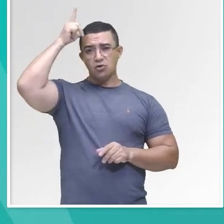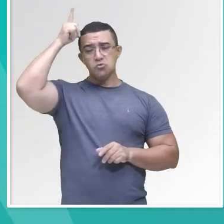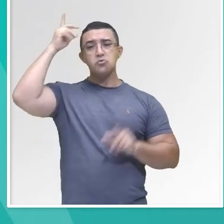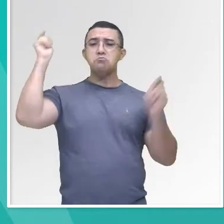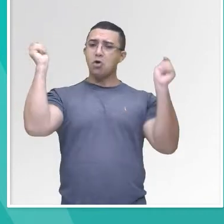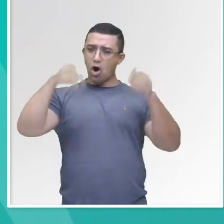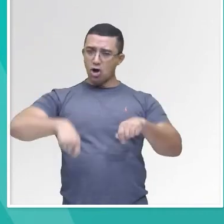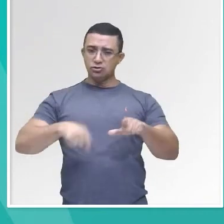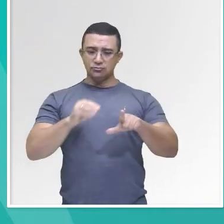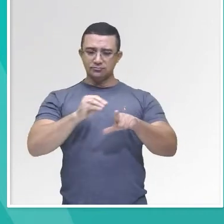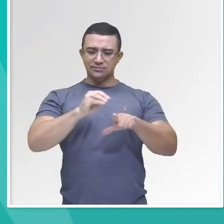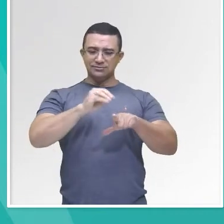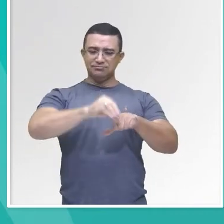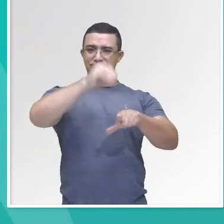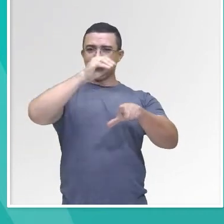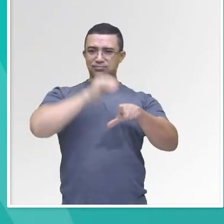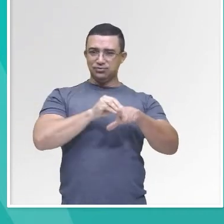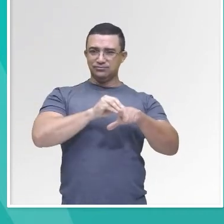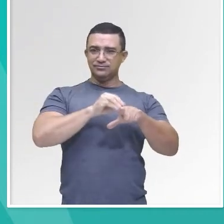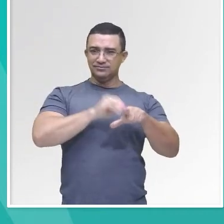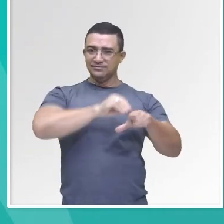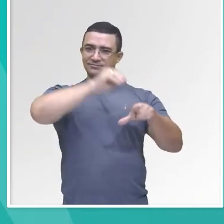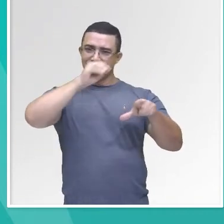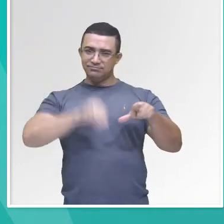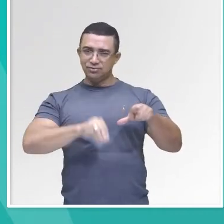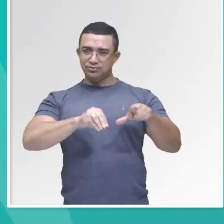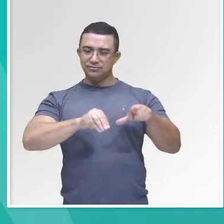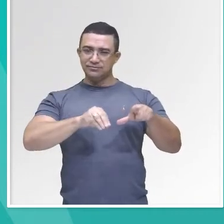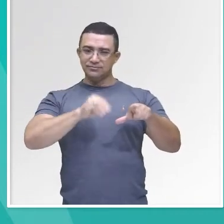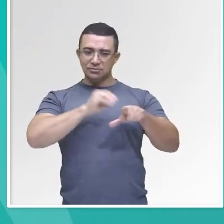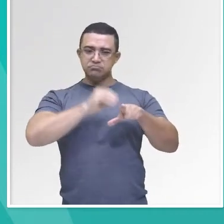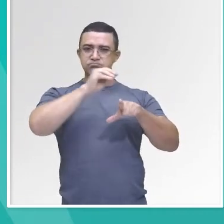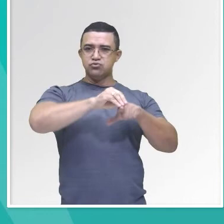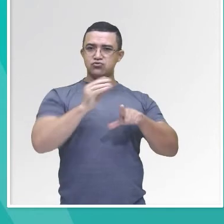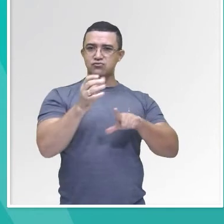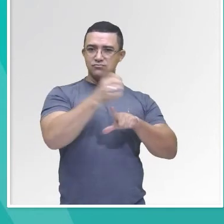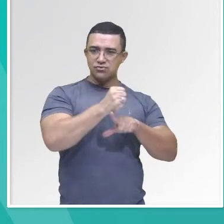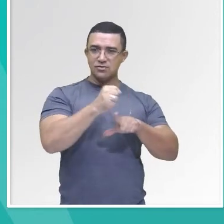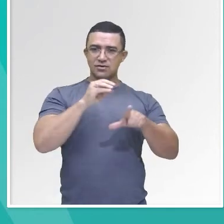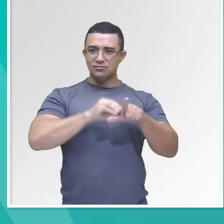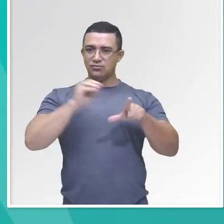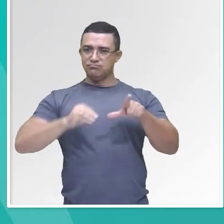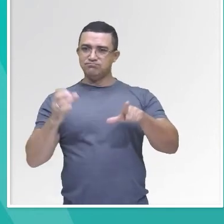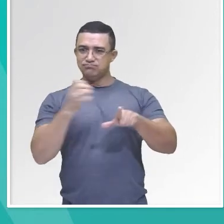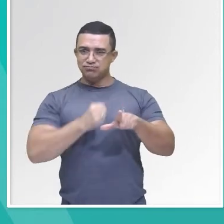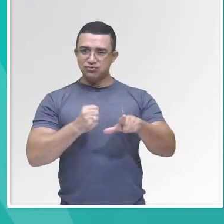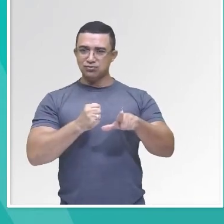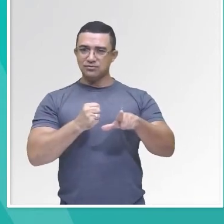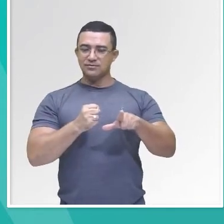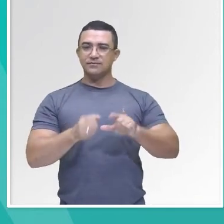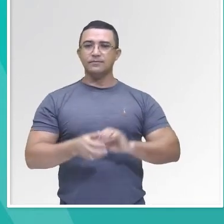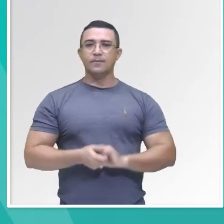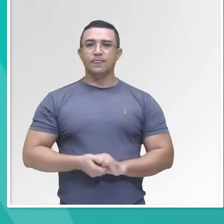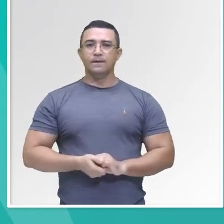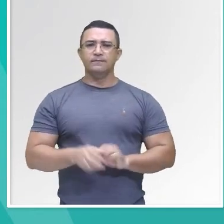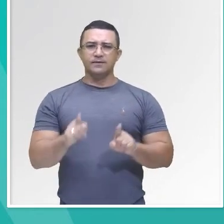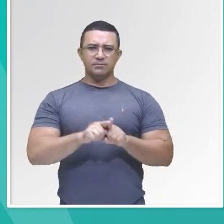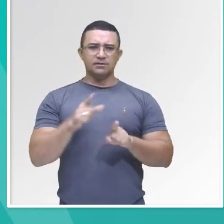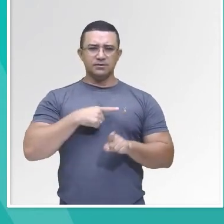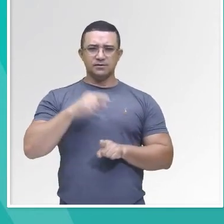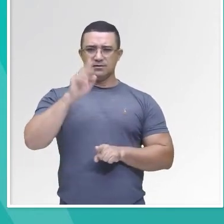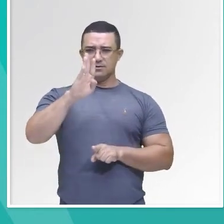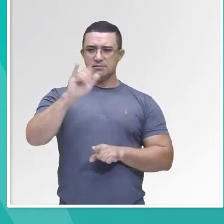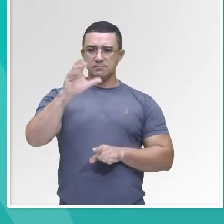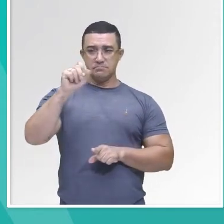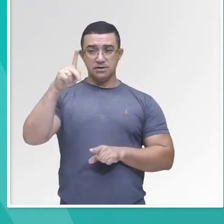E ela vai capturar da mesma forma que se movimenta. Prosseguindo, nós temos os bispos, que têm